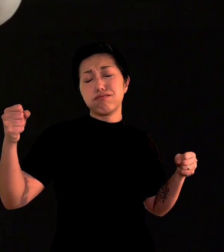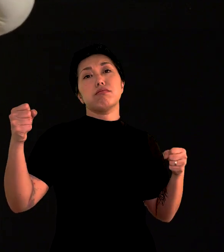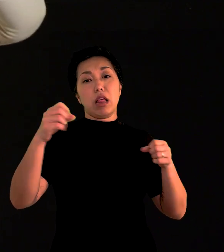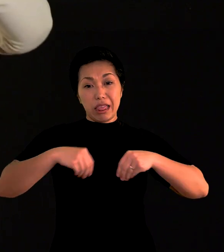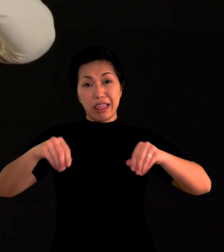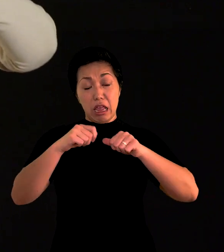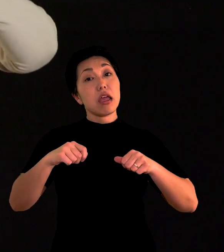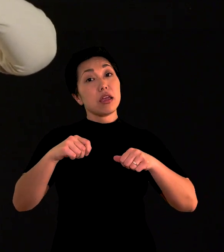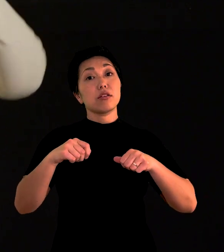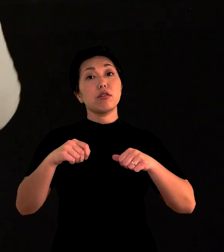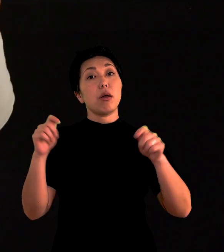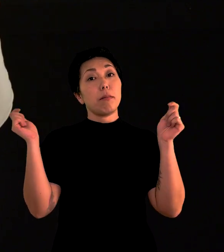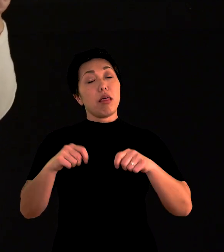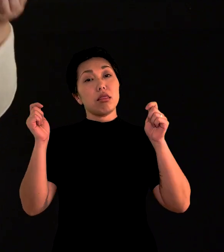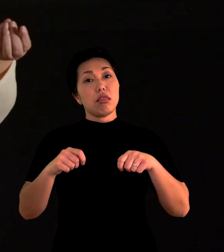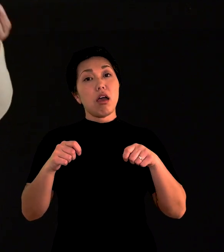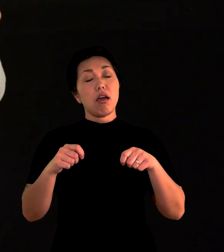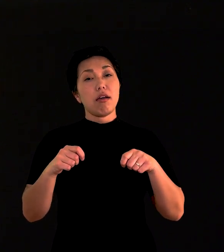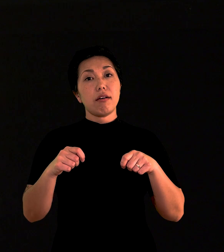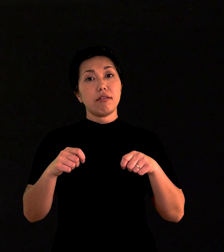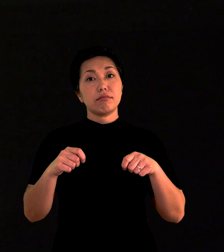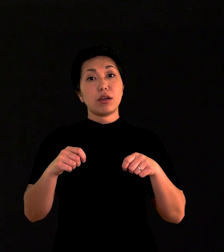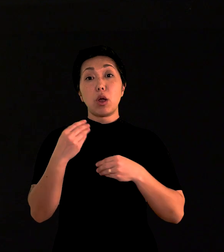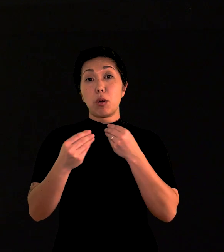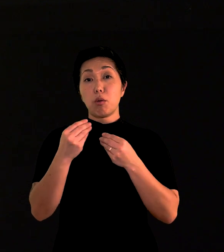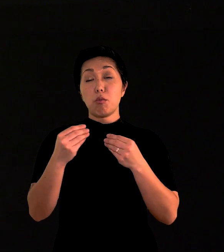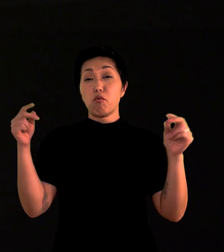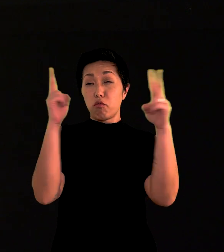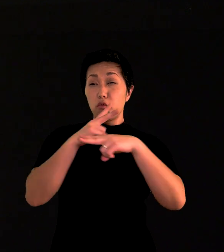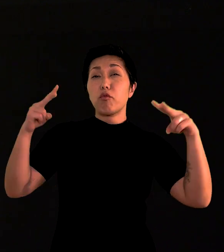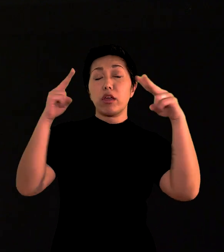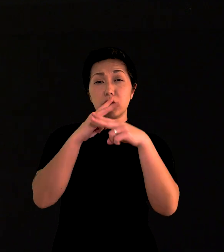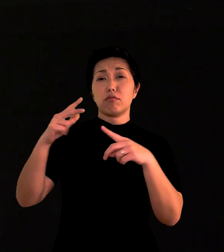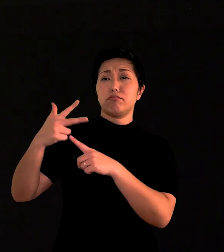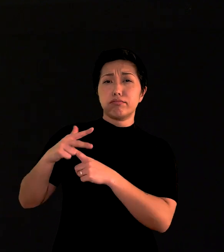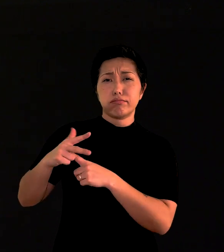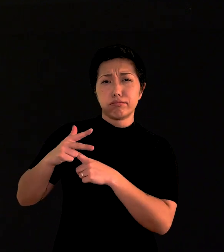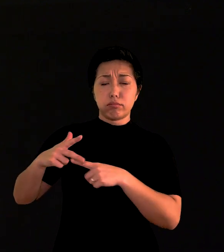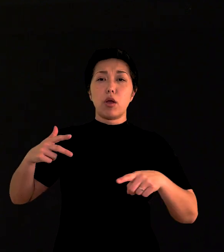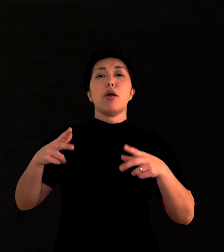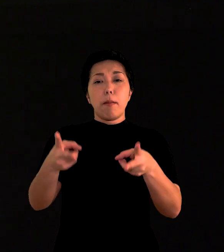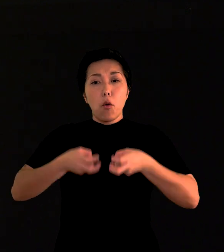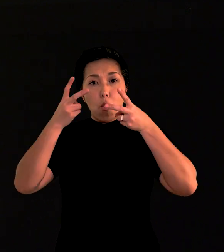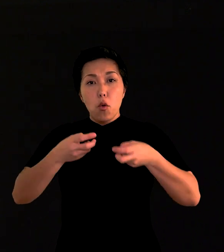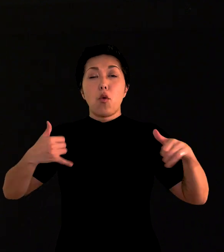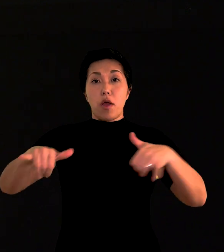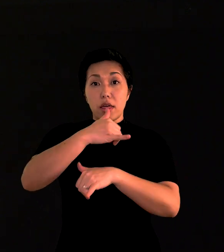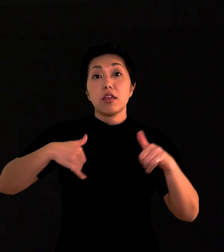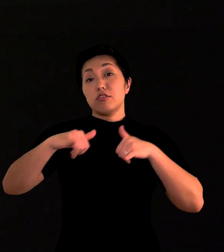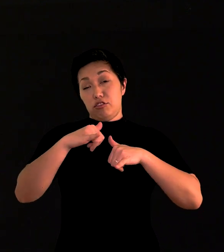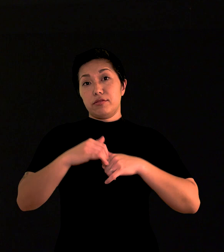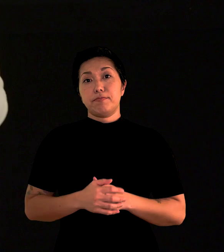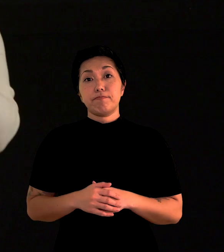extensos territórios para você conseguir alcançar a capacidade, né, energética esperada,